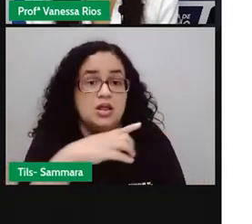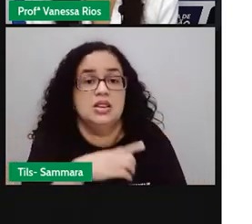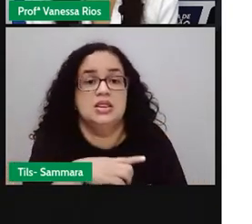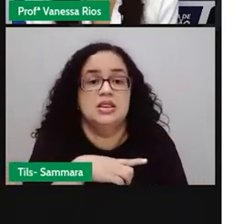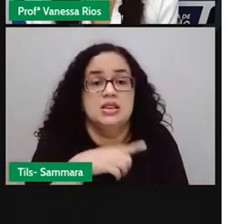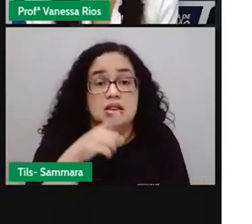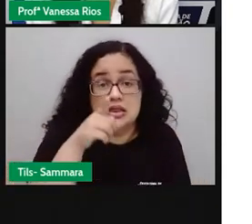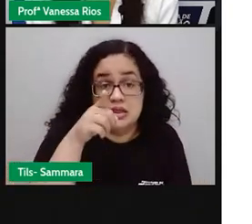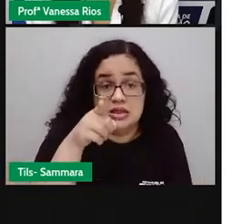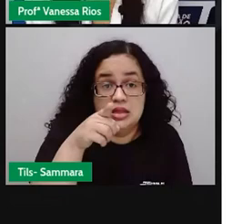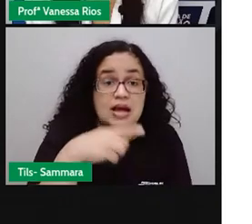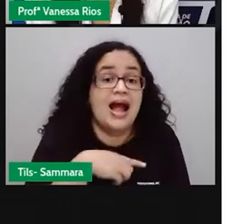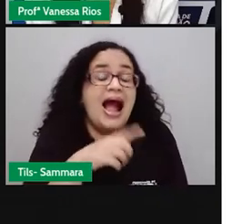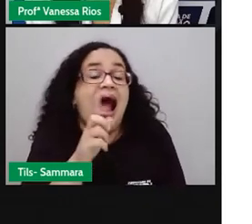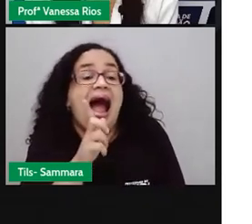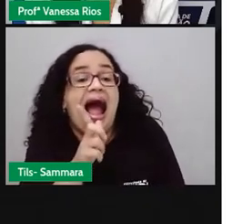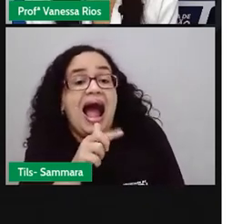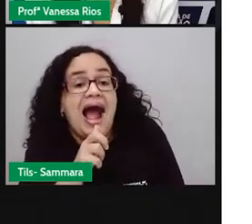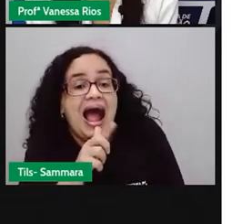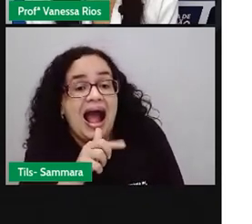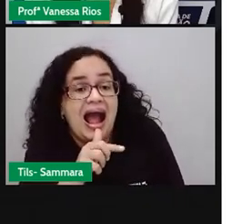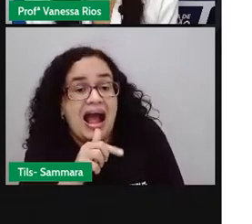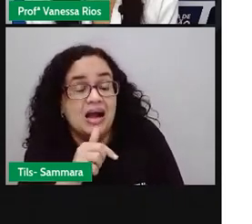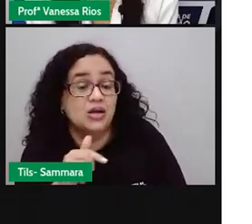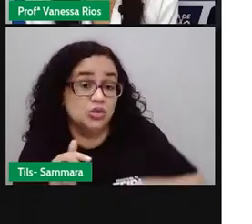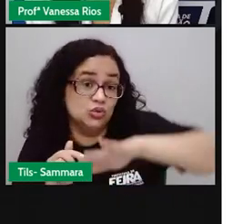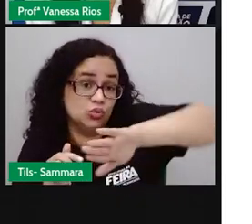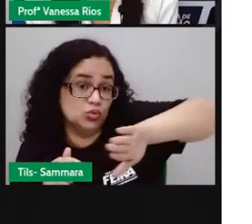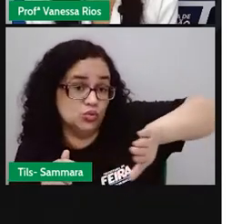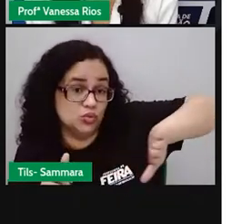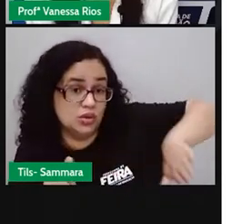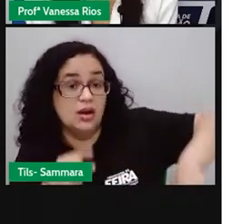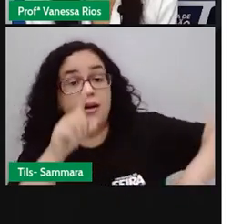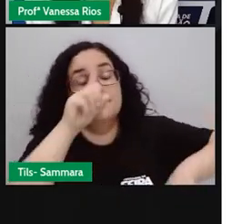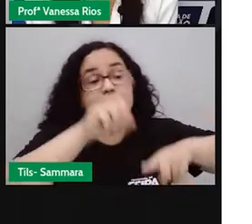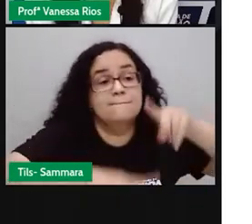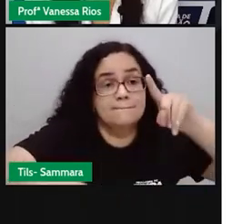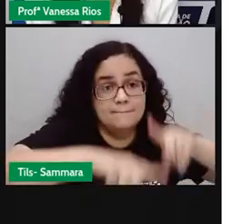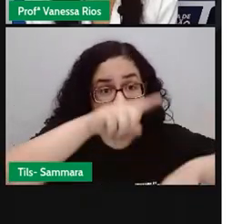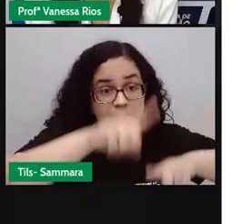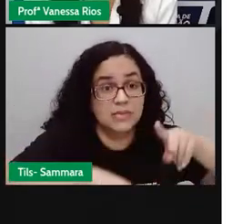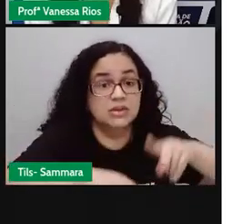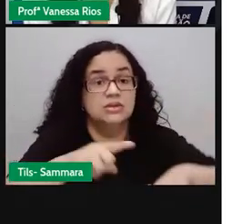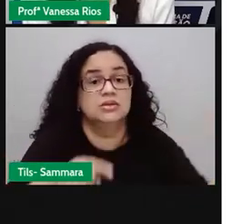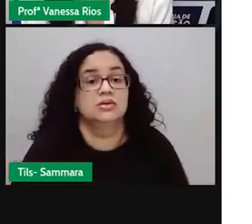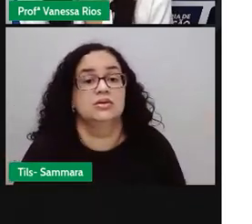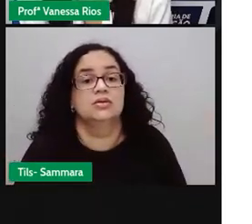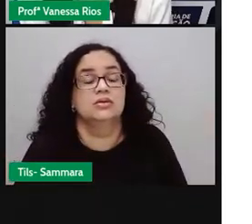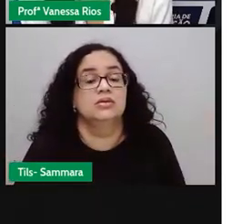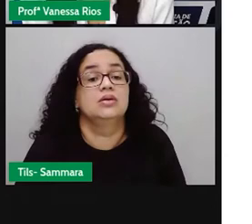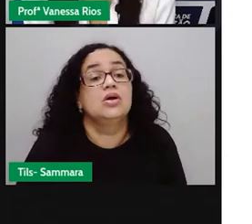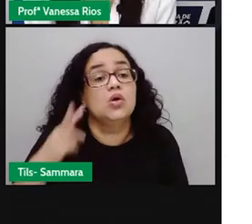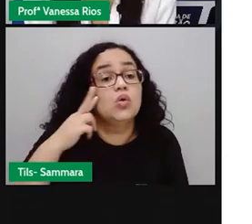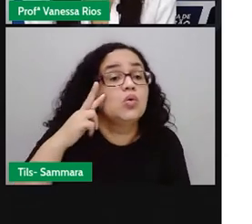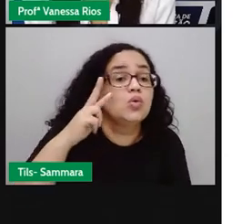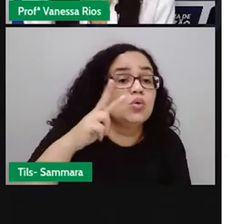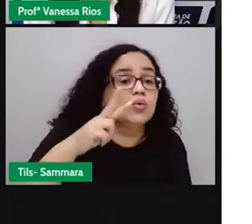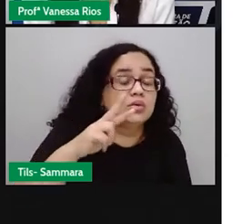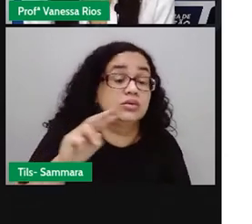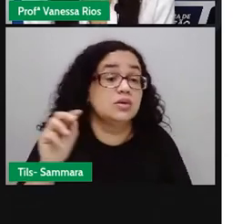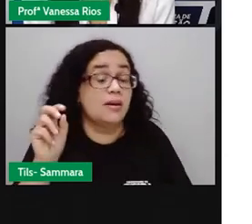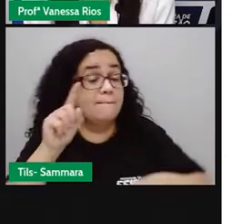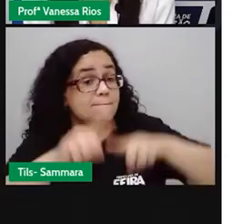o recipiente com água e aqui do lado está a lista dos materiais dos objetos. Compostos de